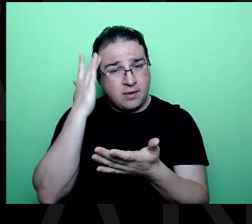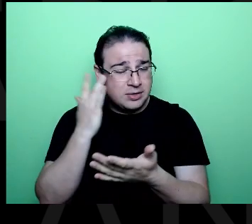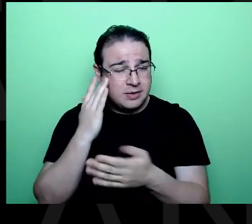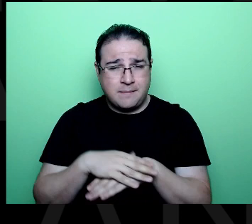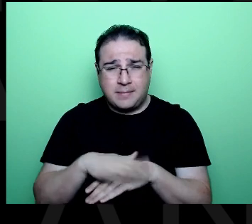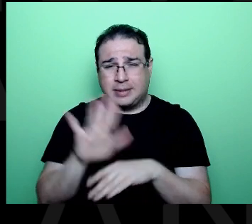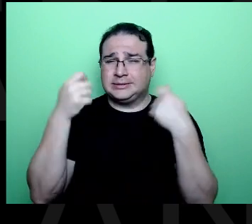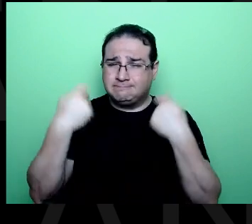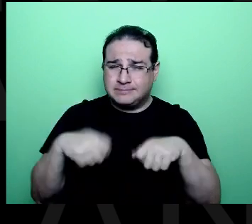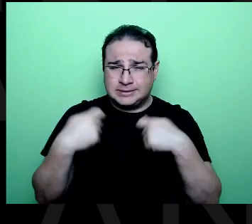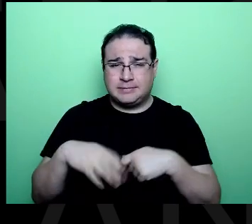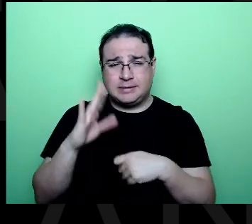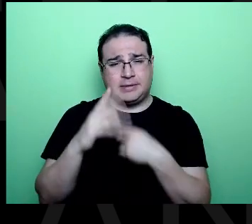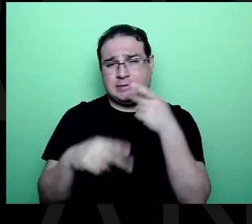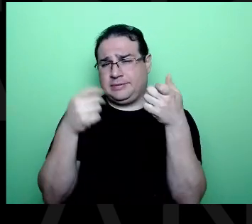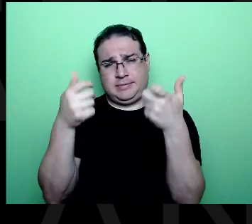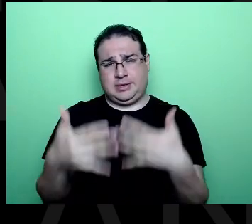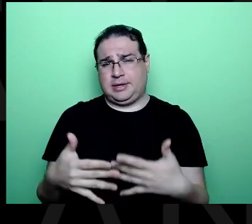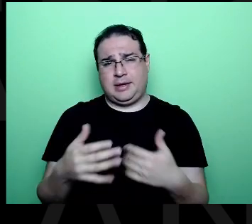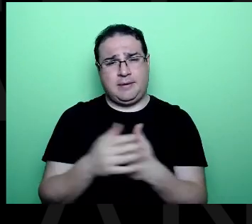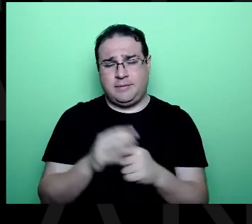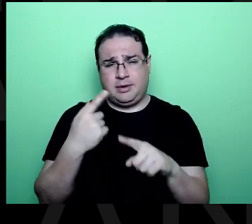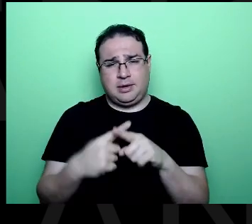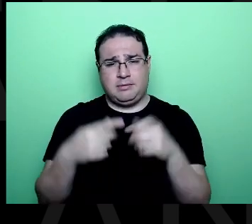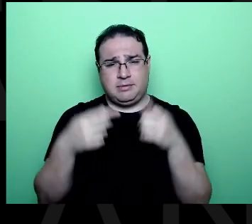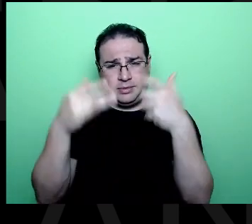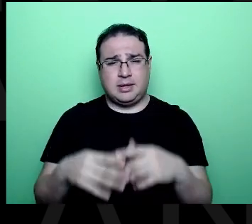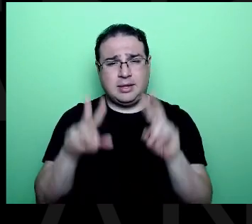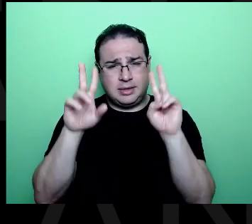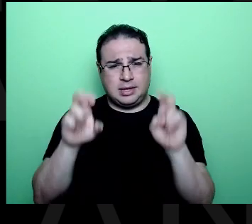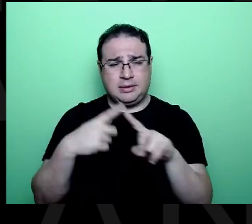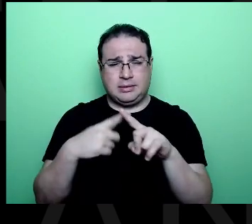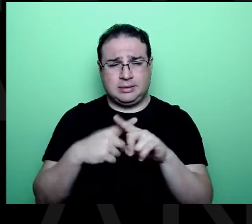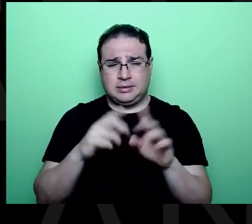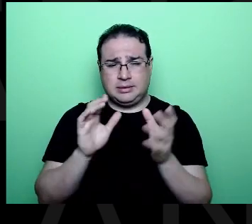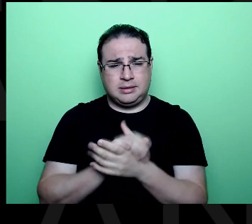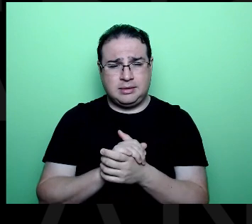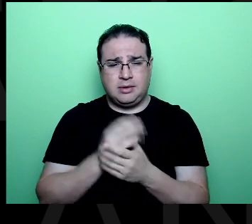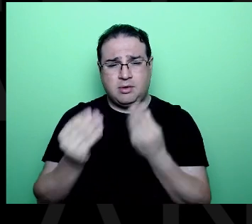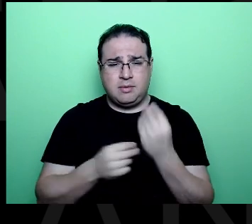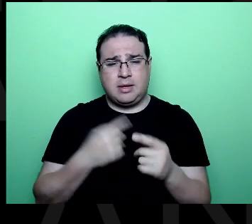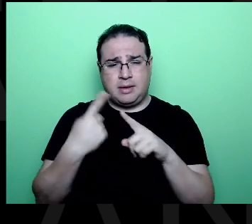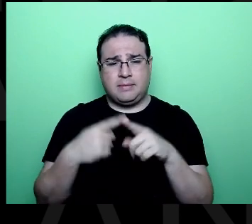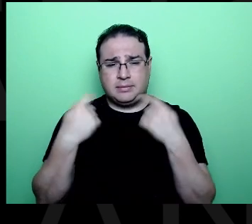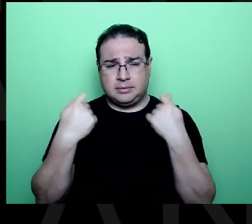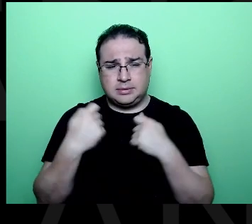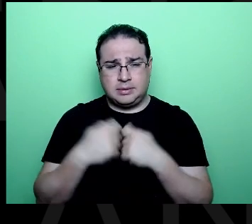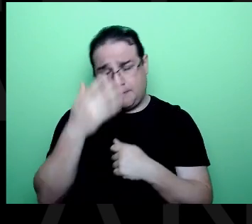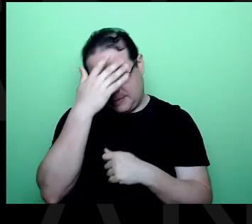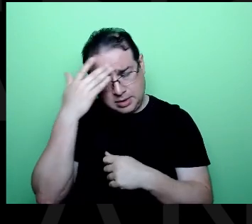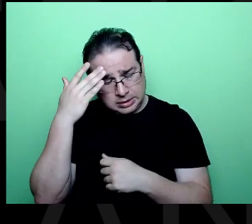mais necessário, não precisa nem explicar, e não vamos entrar nesse assunto, porque, mas a gente precisa de